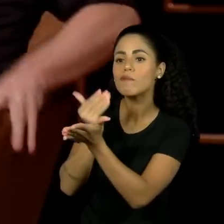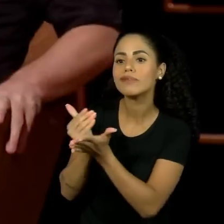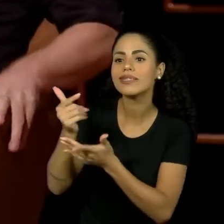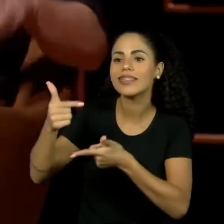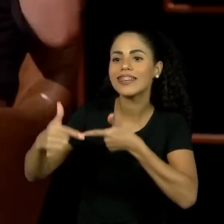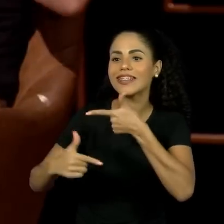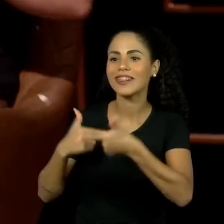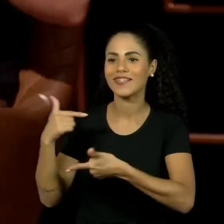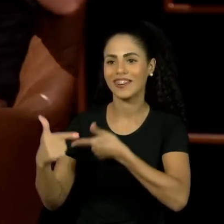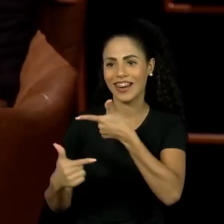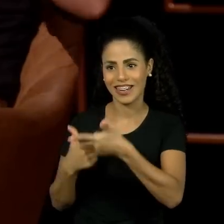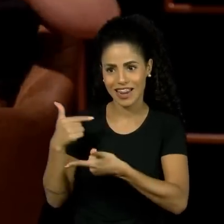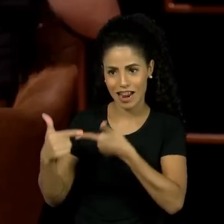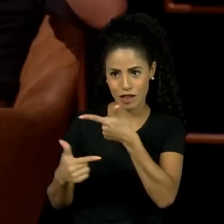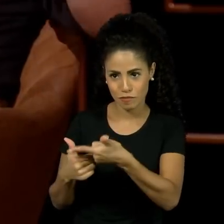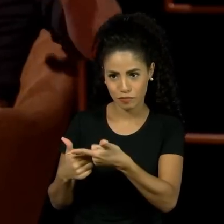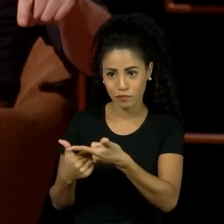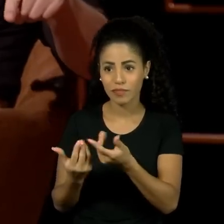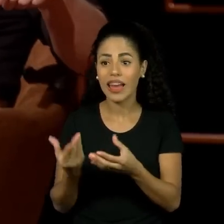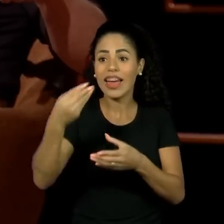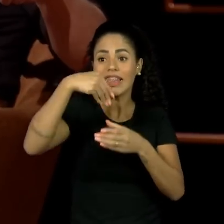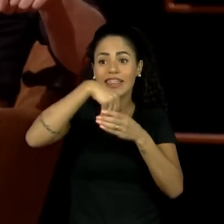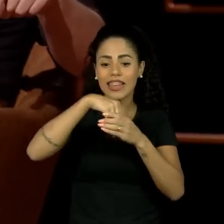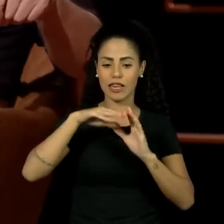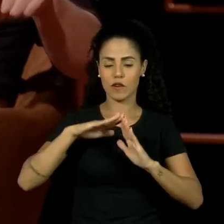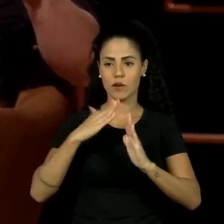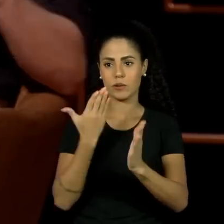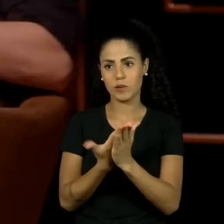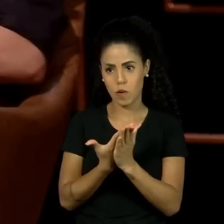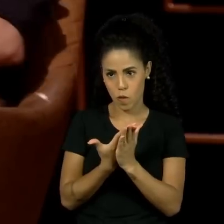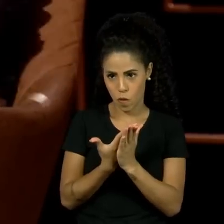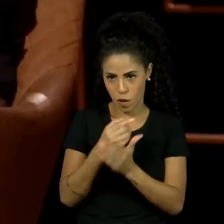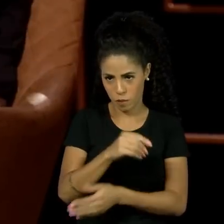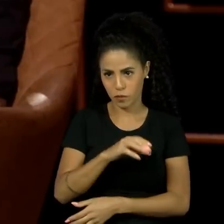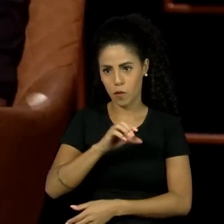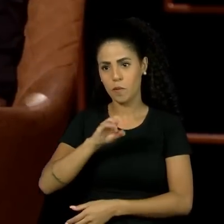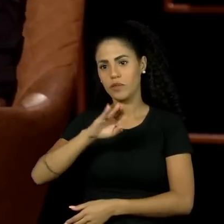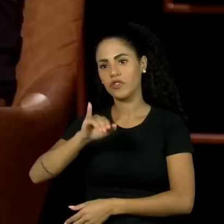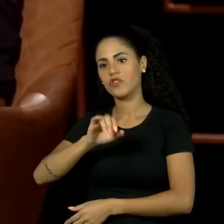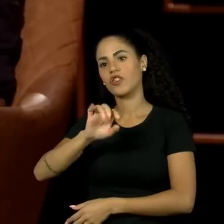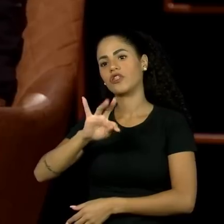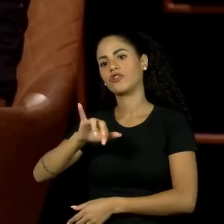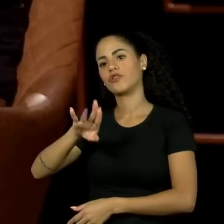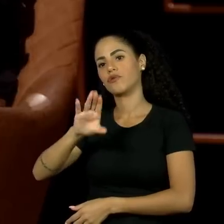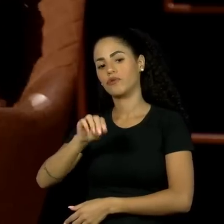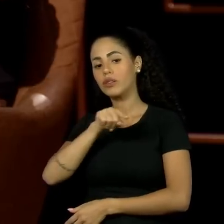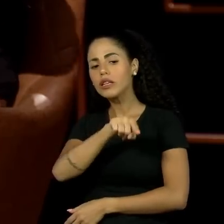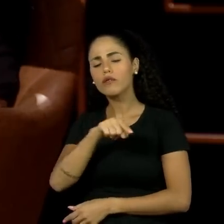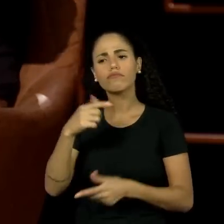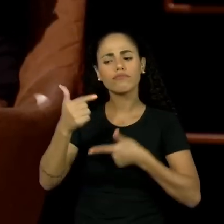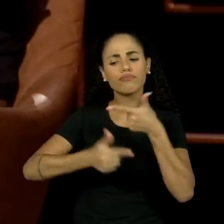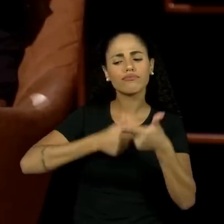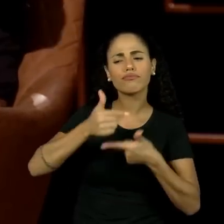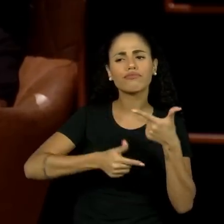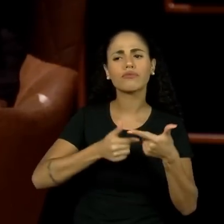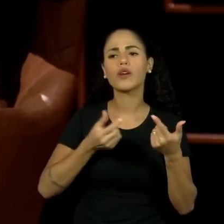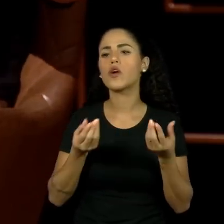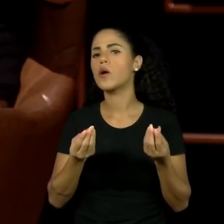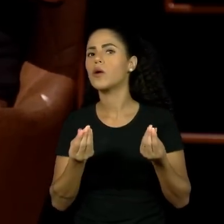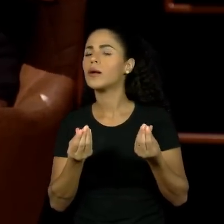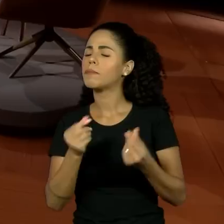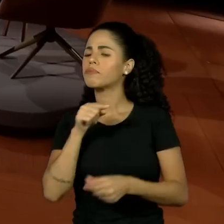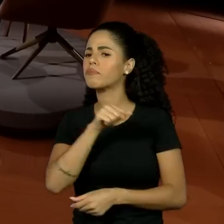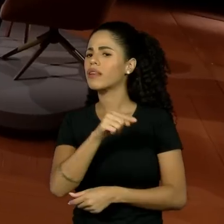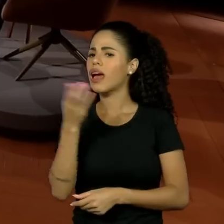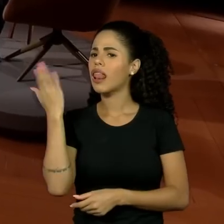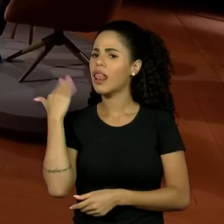trabalho, no próprio colégio que eu estudava, no Objetivo. E eu fui trabalhar como... Eles